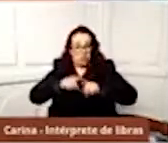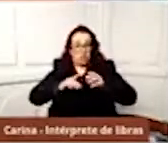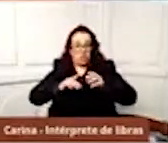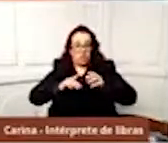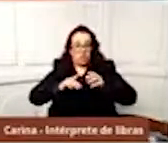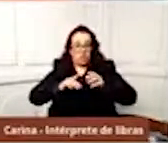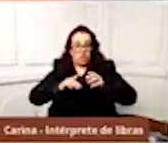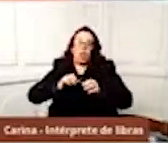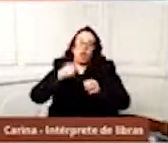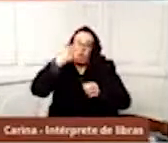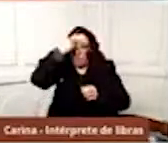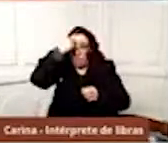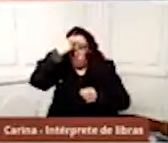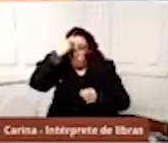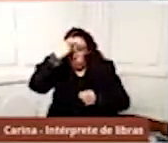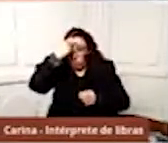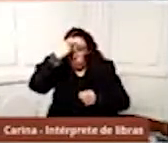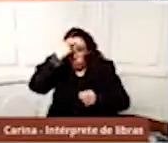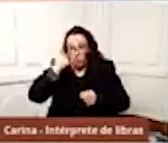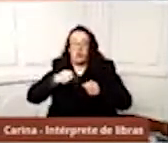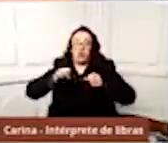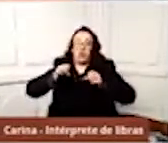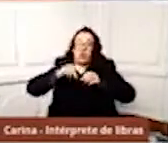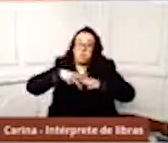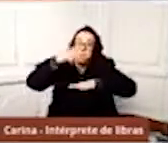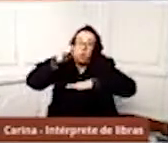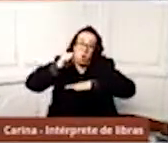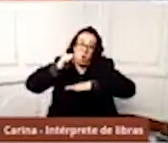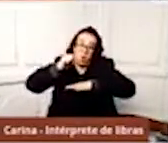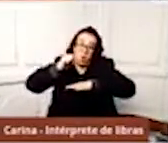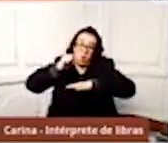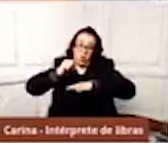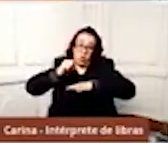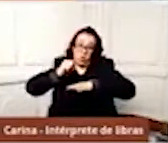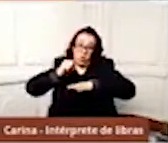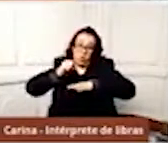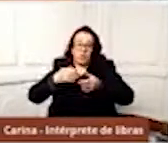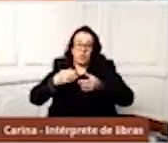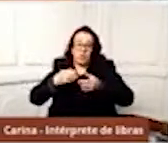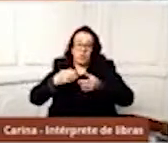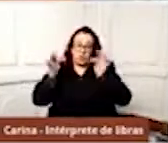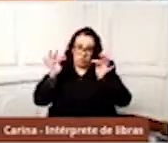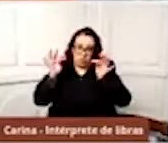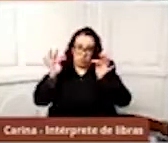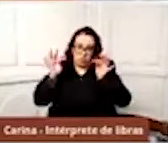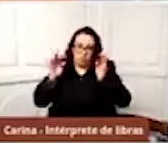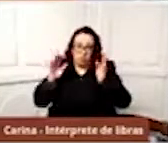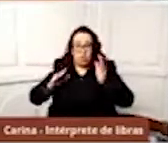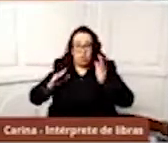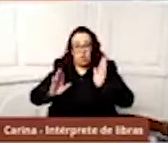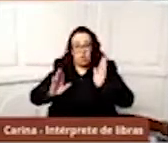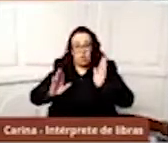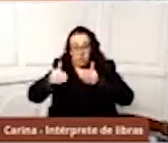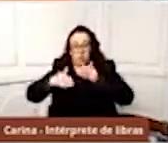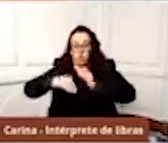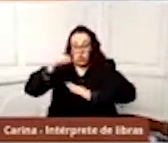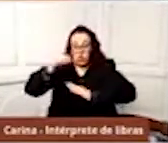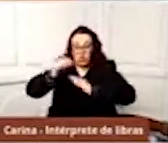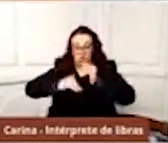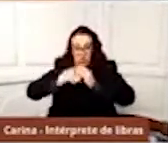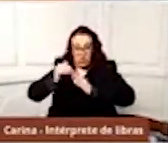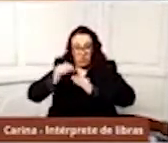ensino técnico subsequente, restrito às atividades práticas de ensino essenciais para